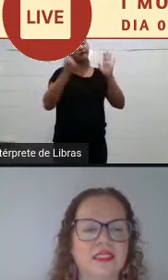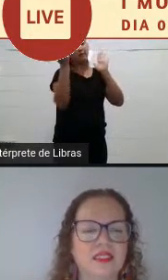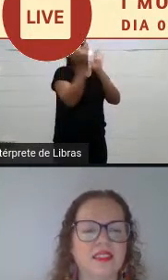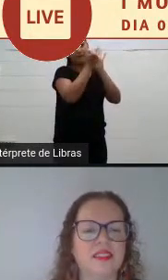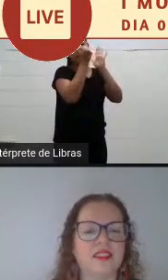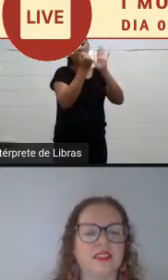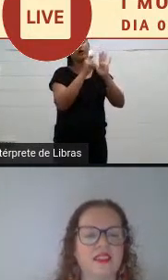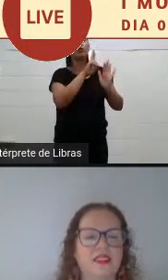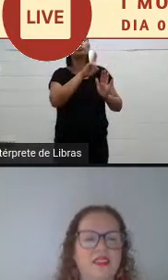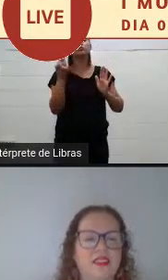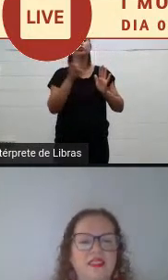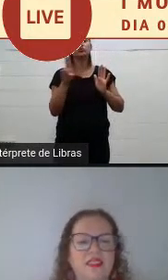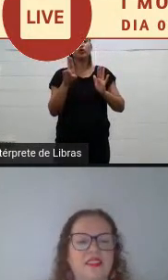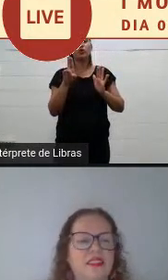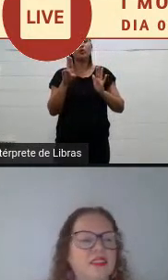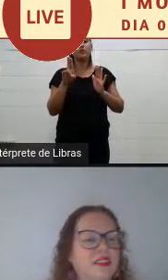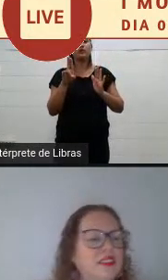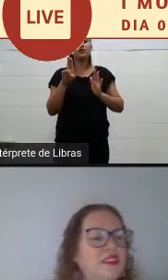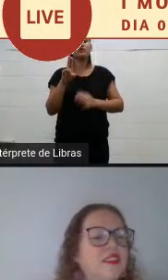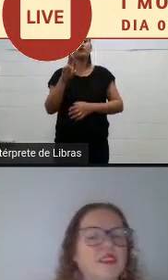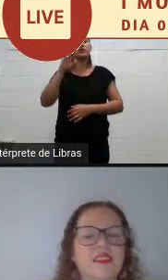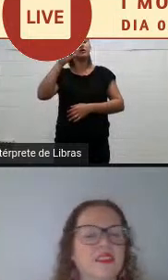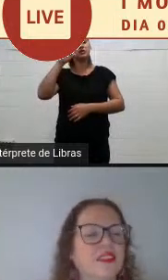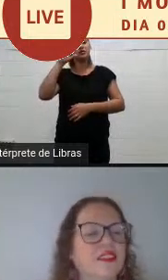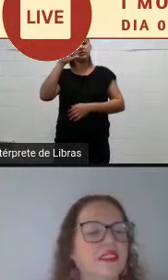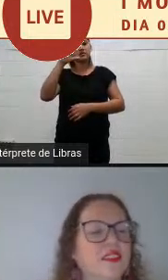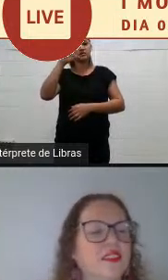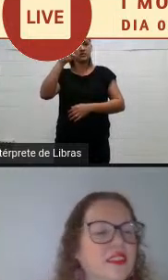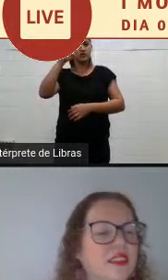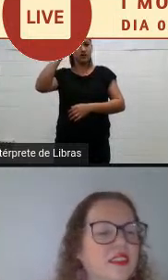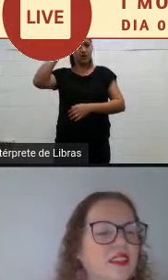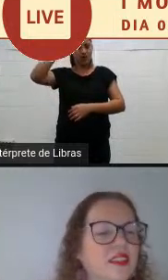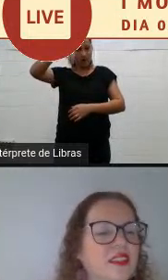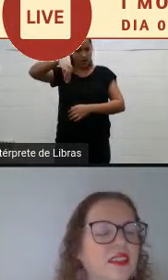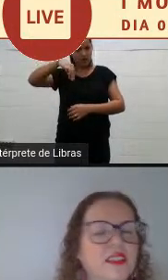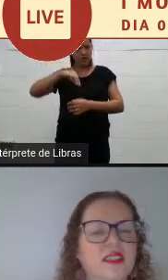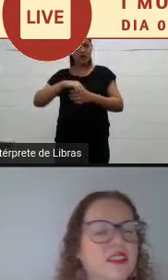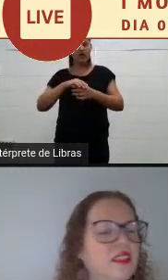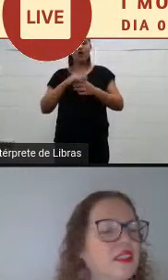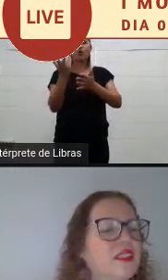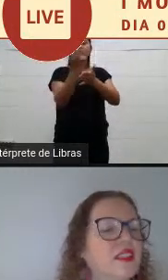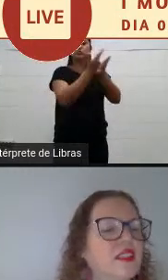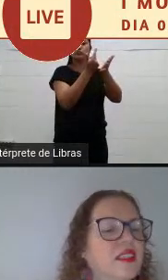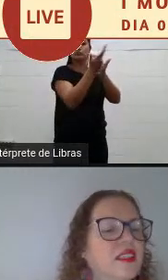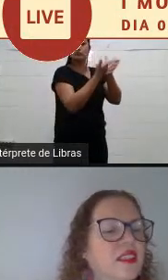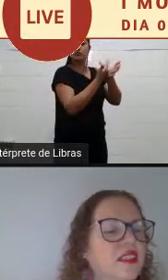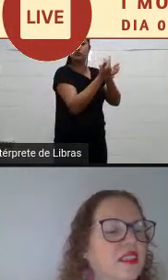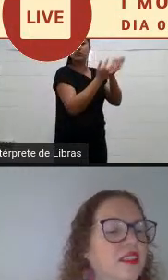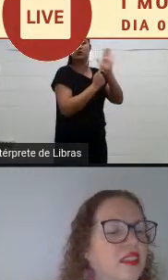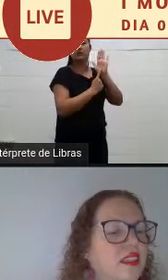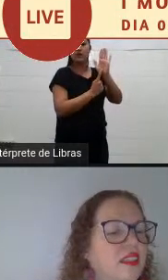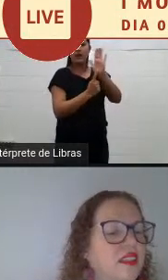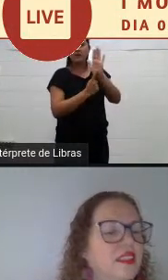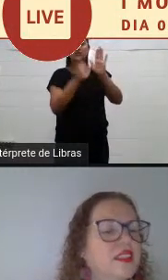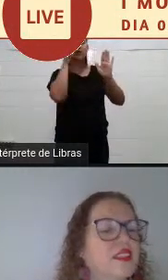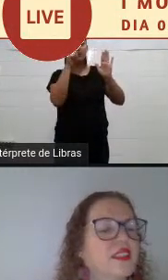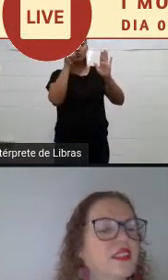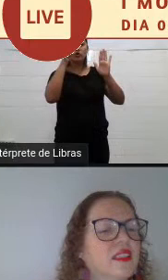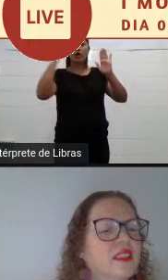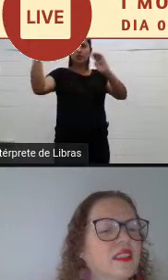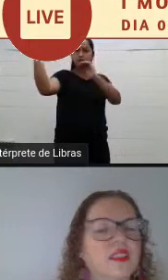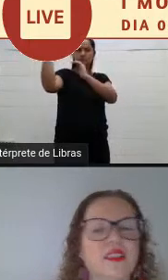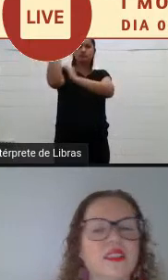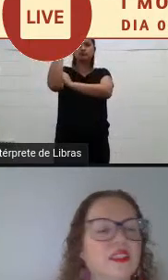o nome dado foi esse CIEM, né? Inclusive, a marca foi desenhada com o propósito de representar mulheres feministas,